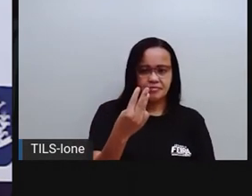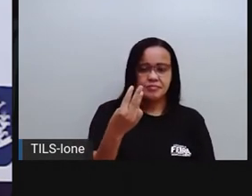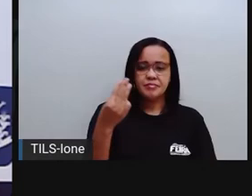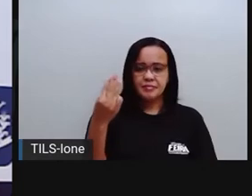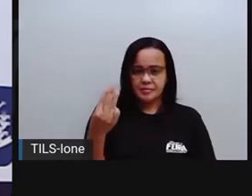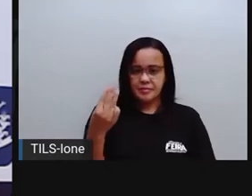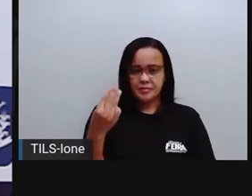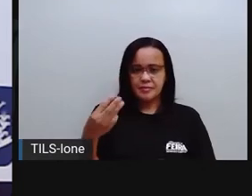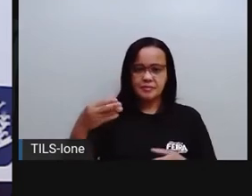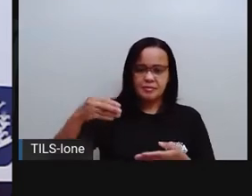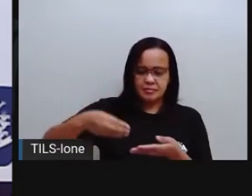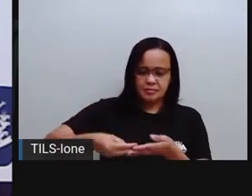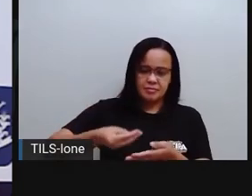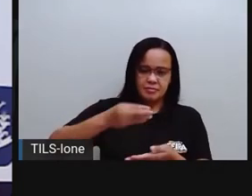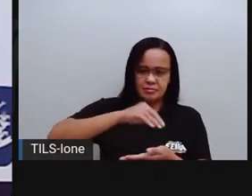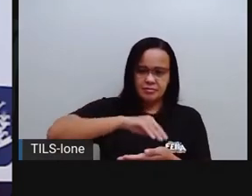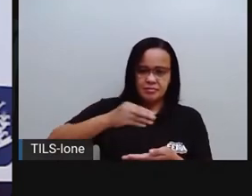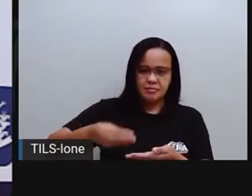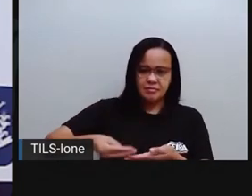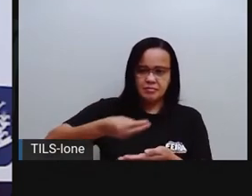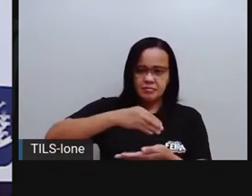3 colheres de sal, tá bom?